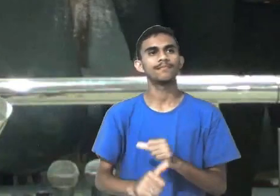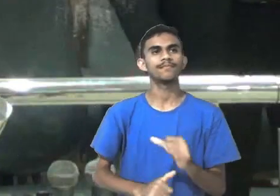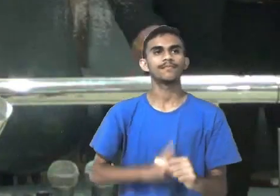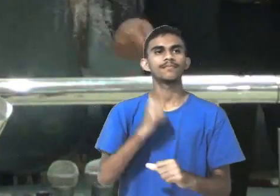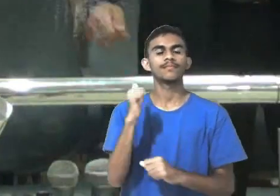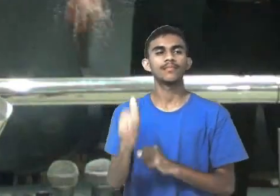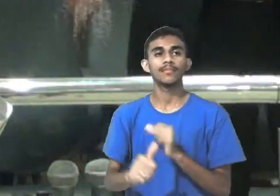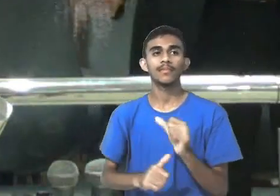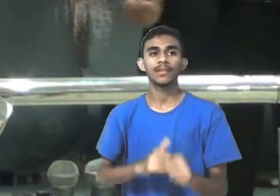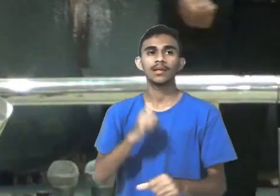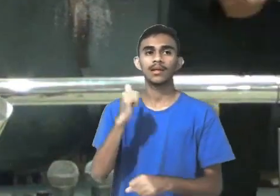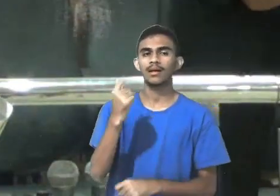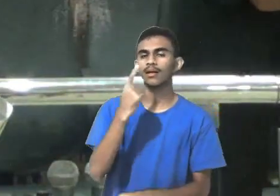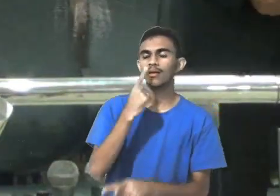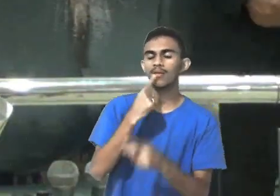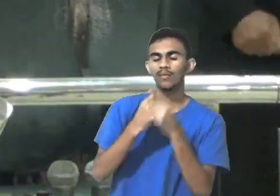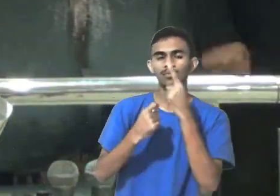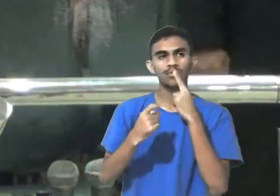encarnou,